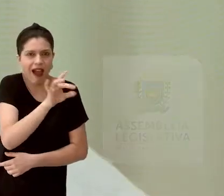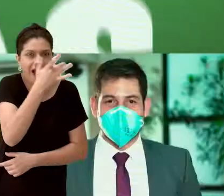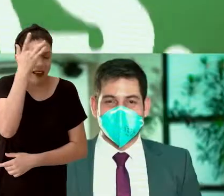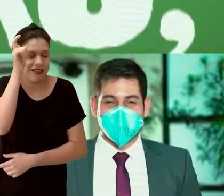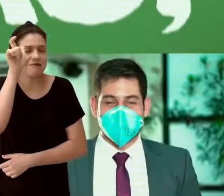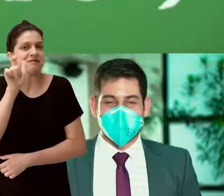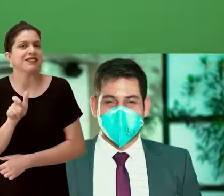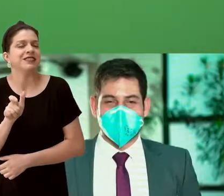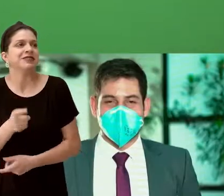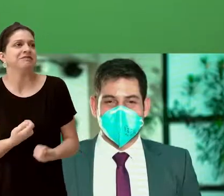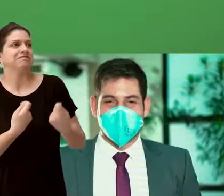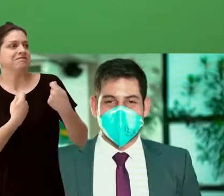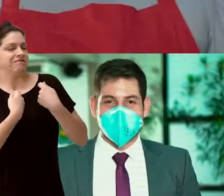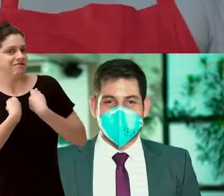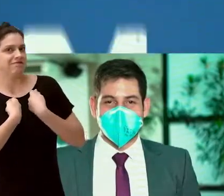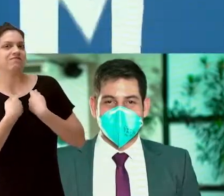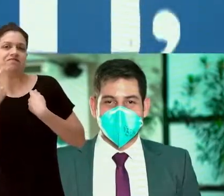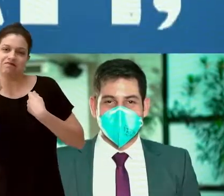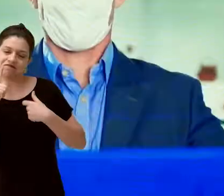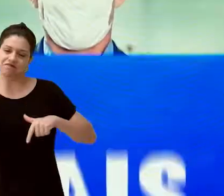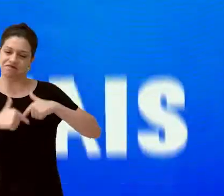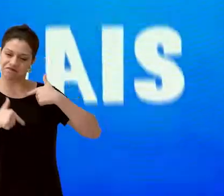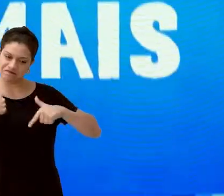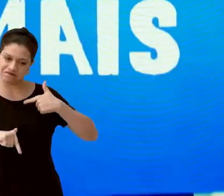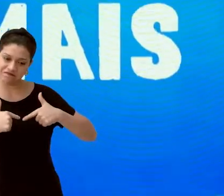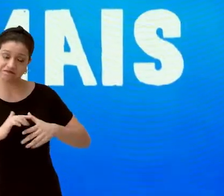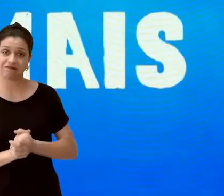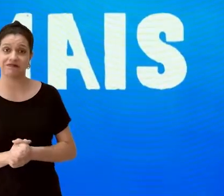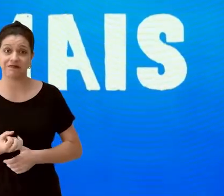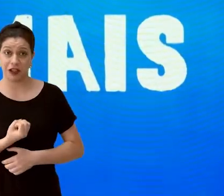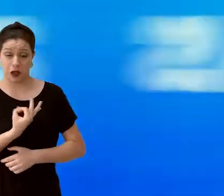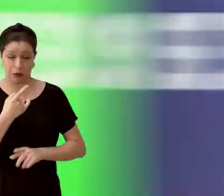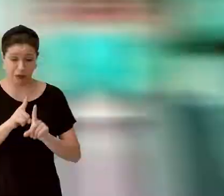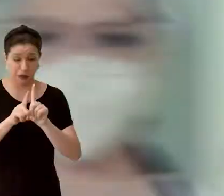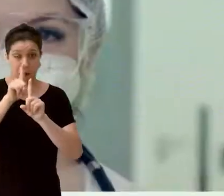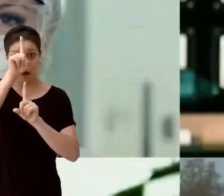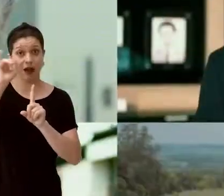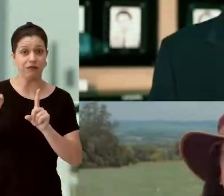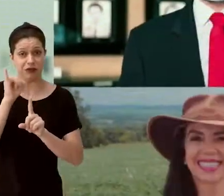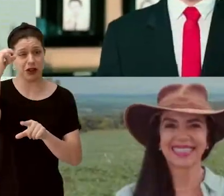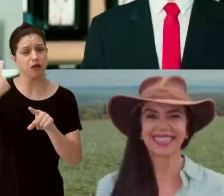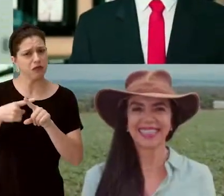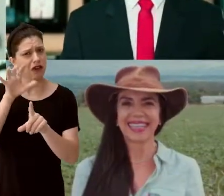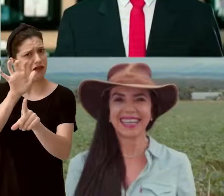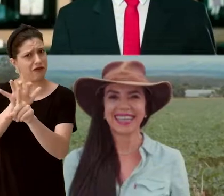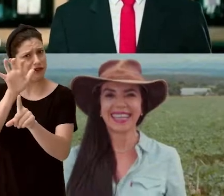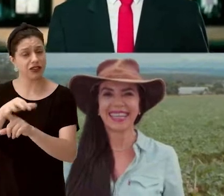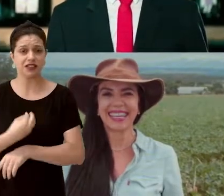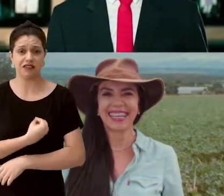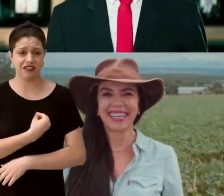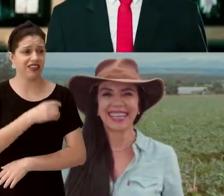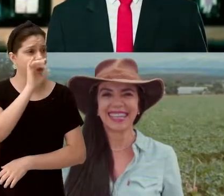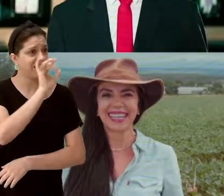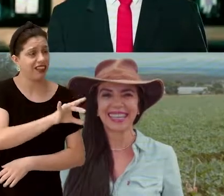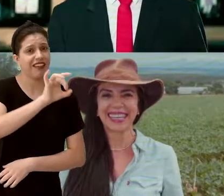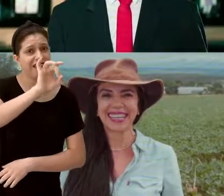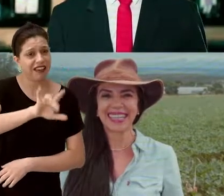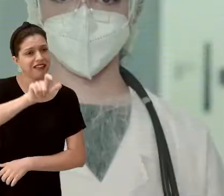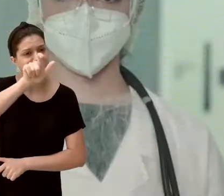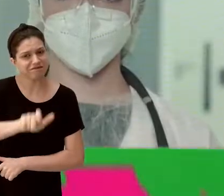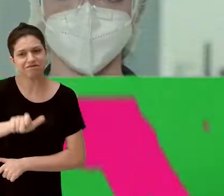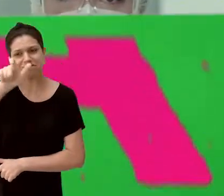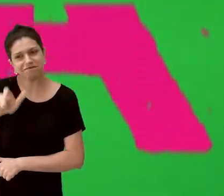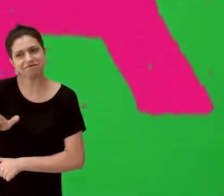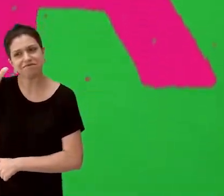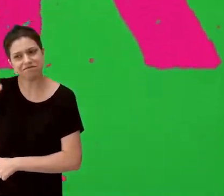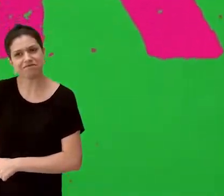as histórias das pessoas que nos inspiram e motivam a fazer sempre mais. Os números só são importantes porque impactam diretamente a